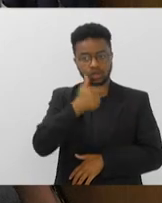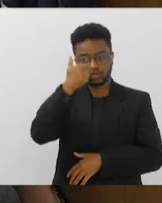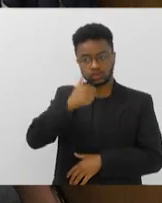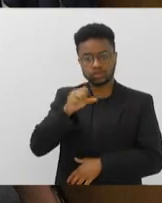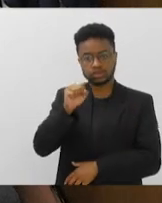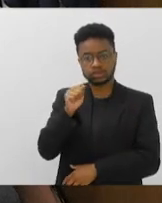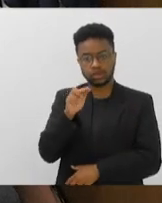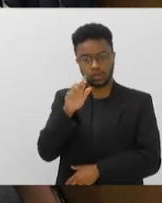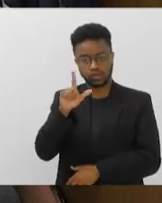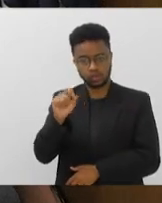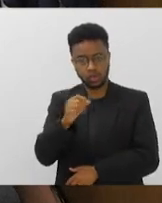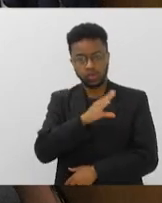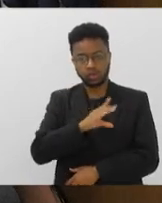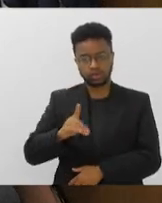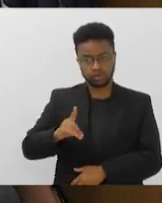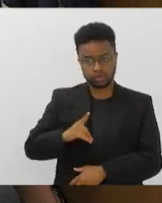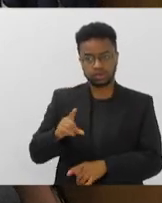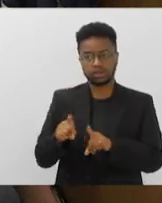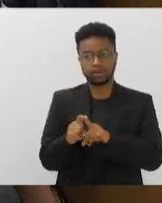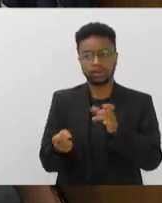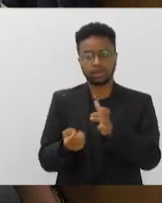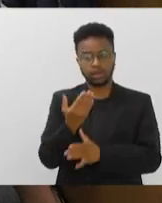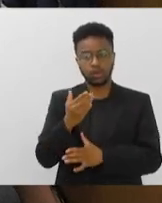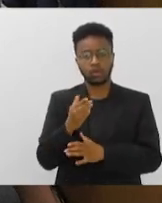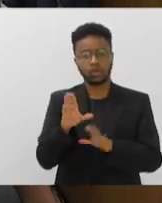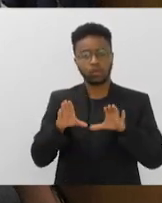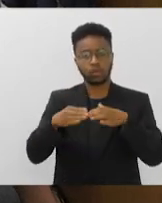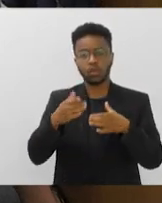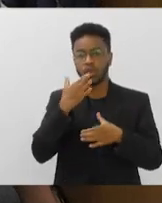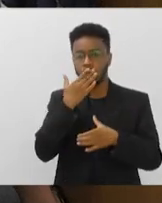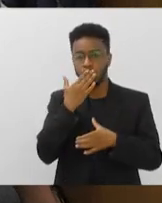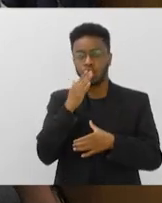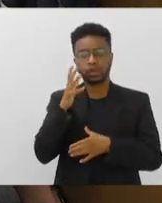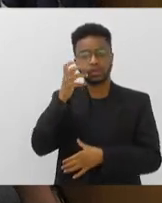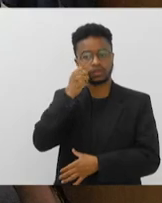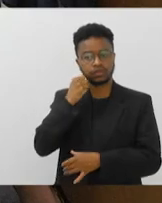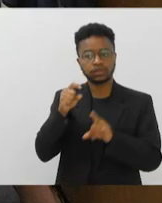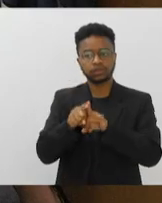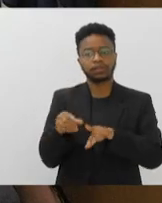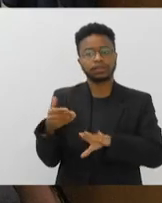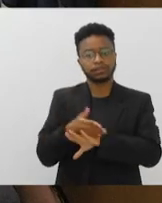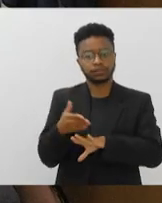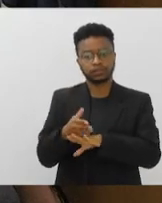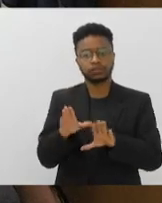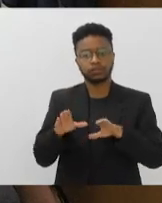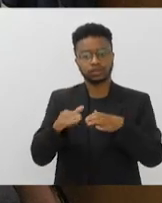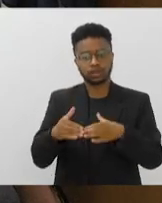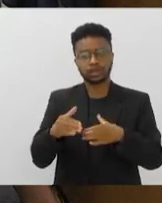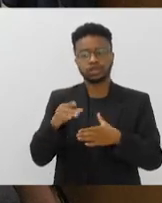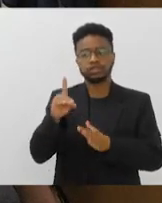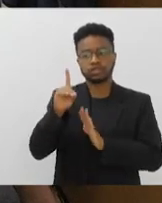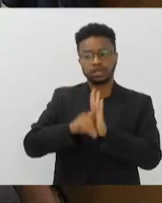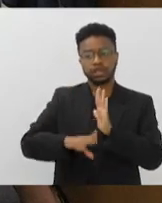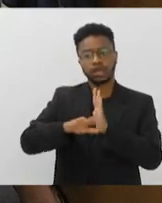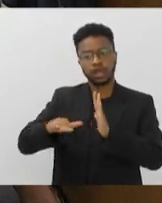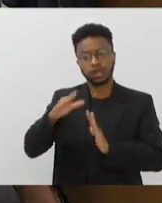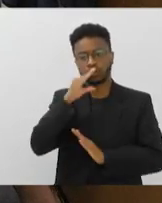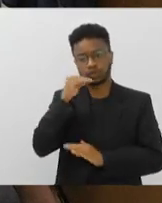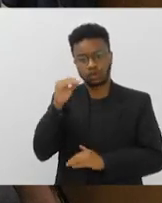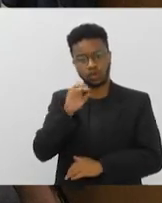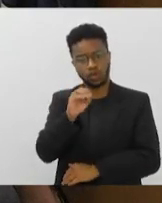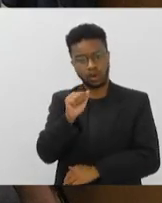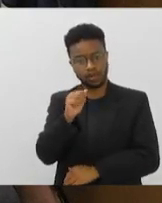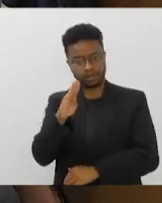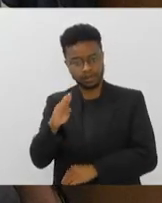Amim Eu Sou coordenador e fundador do grupo cores da adoção mas também faço parte da comissão de direito da criança adolescente da OAB da Comissão da adoção do